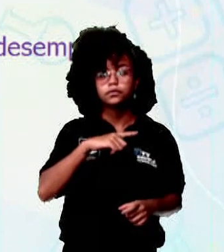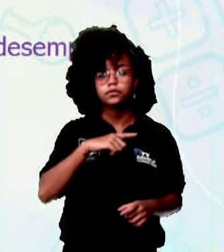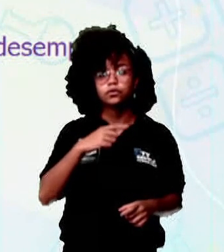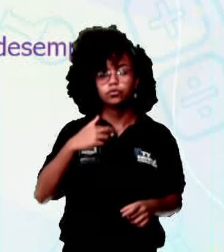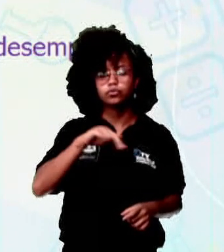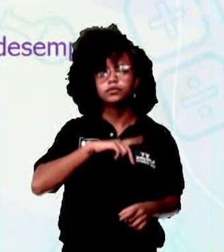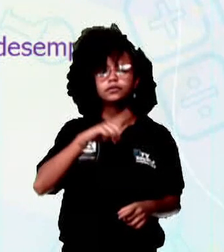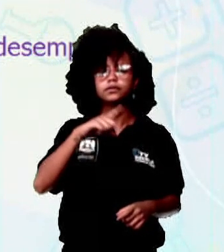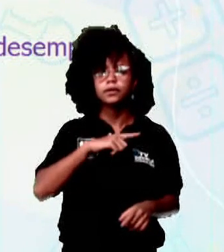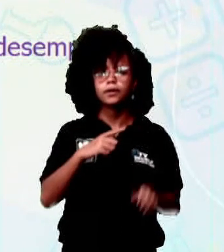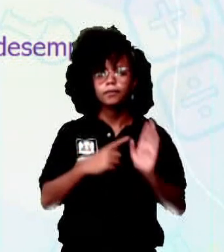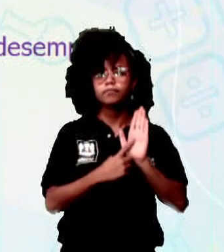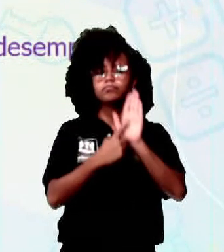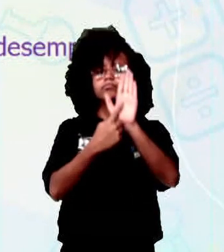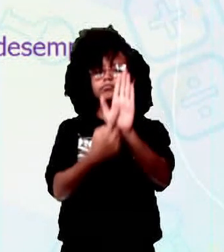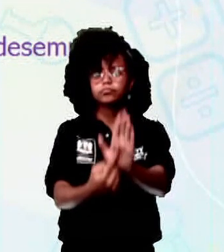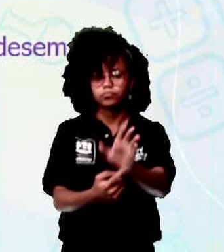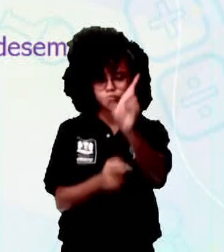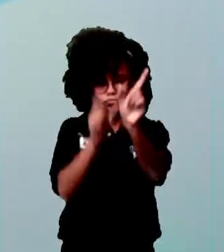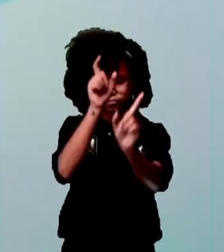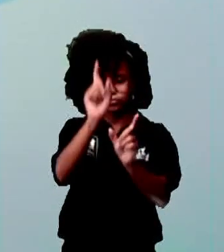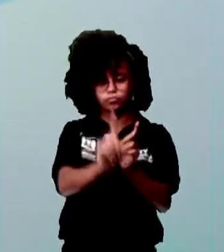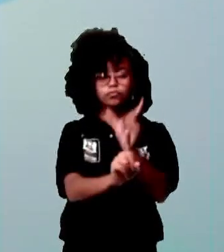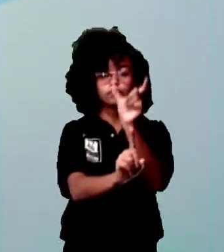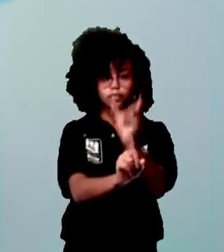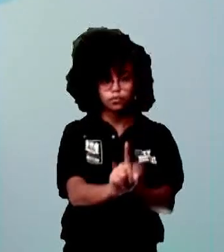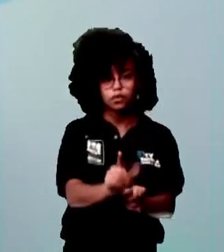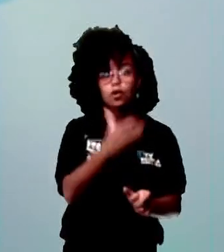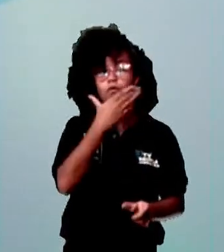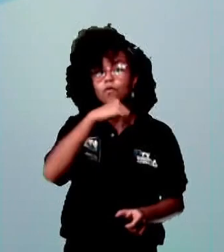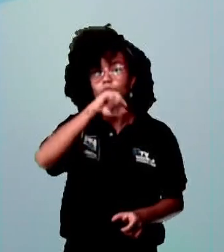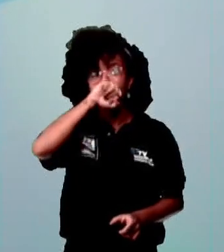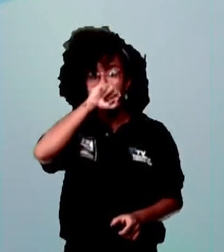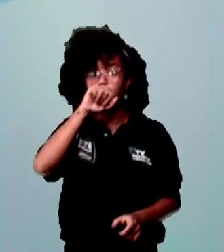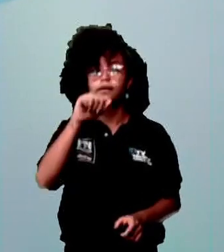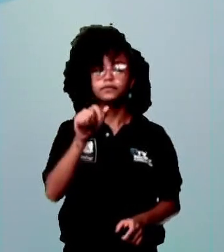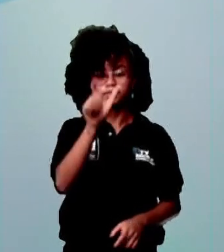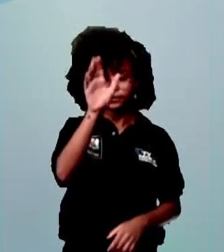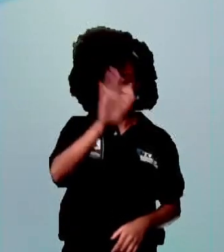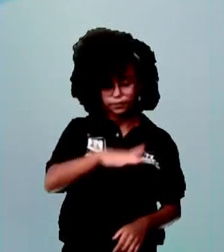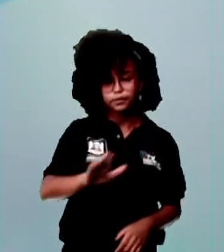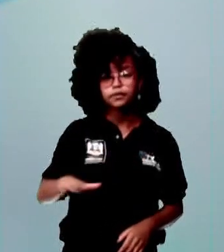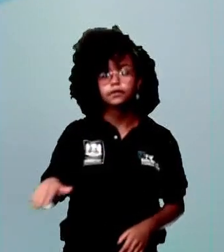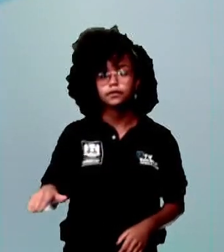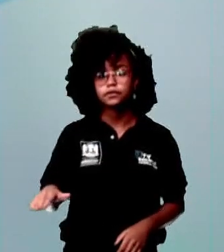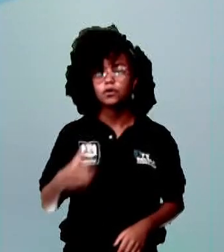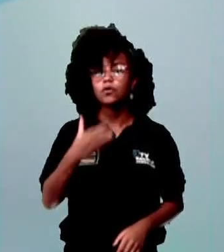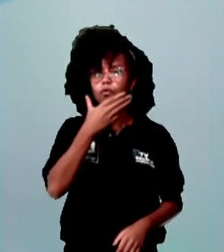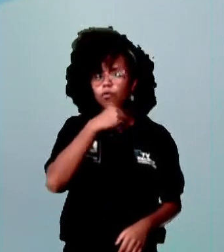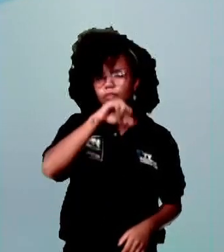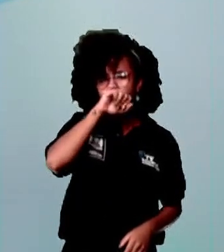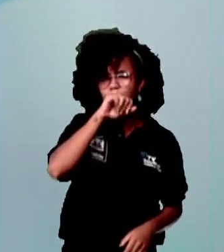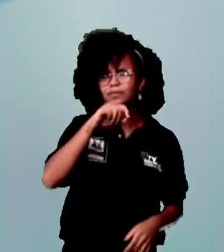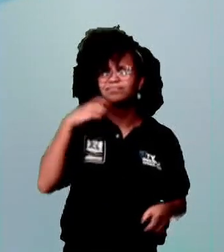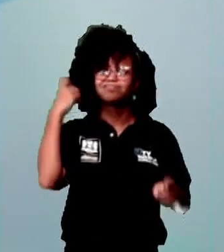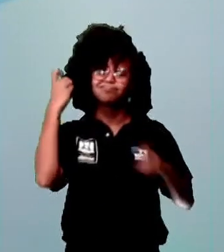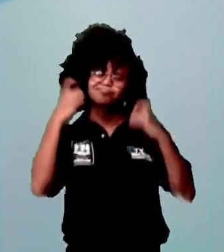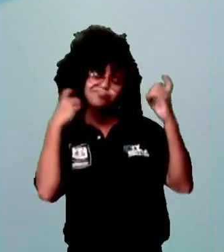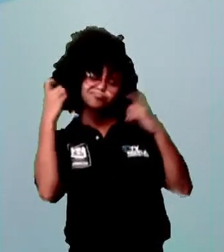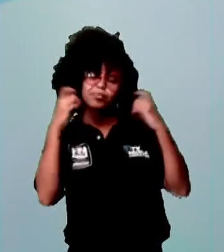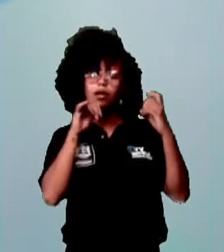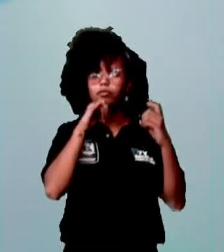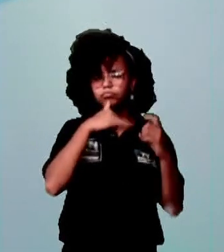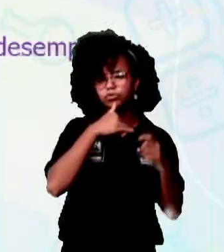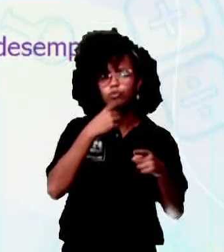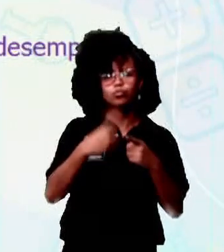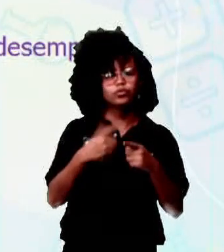temos a apresentação do personagem, que é o pai e a criança, né, o Armandinho, e o pai ele está preocupado, ele está dizendo que está triste porque